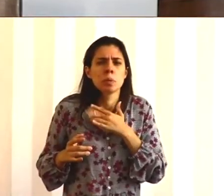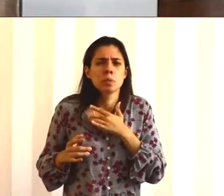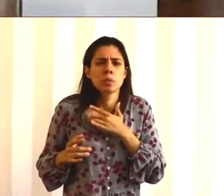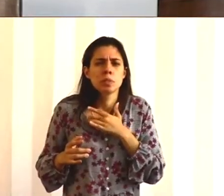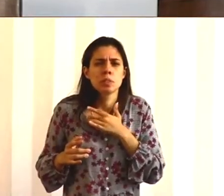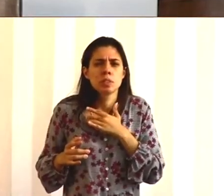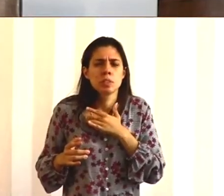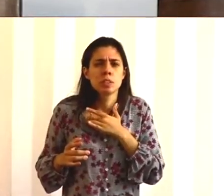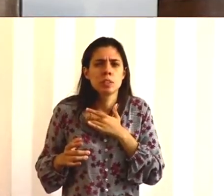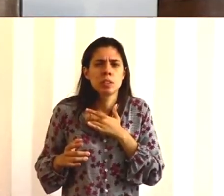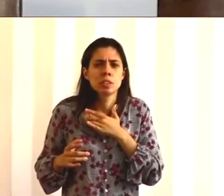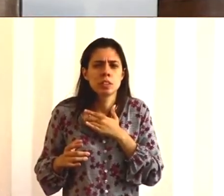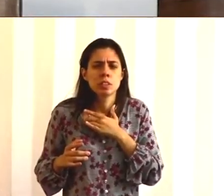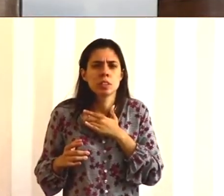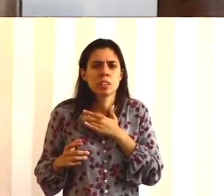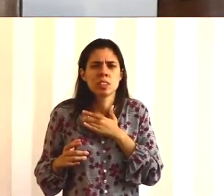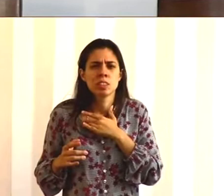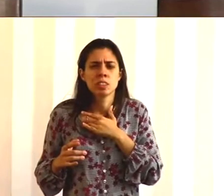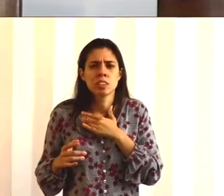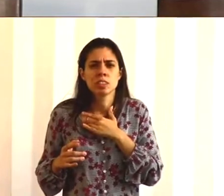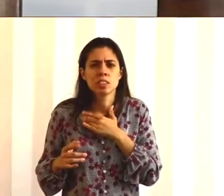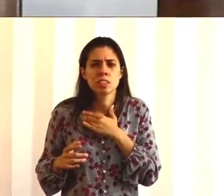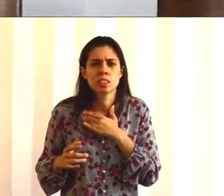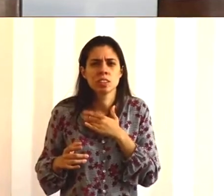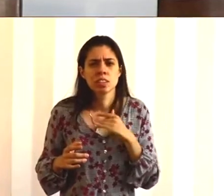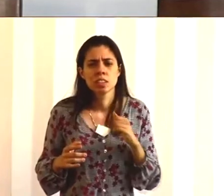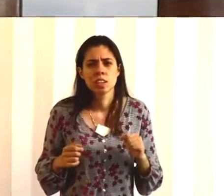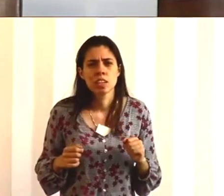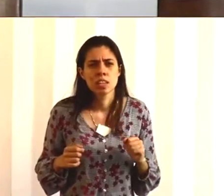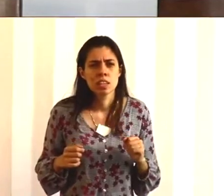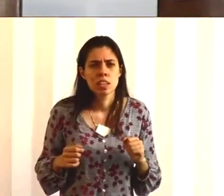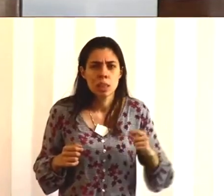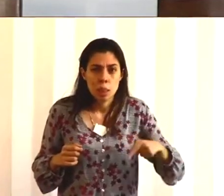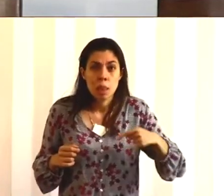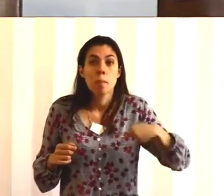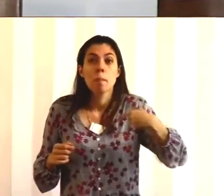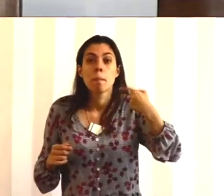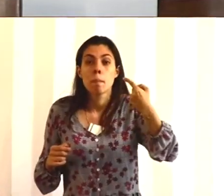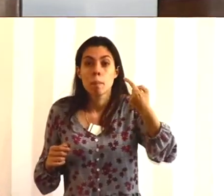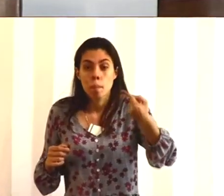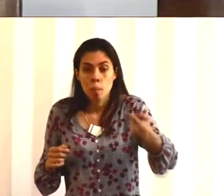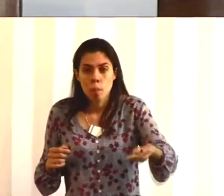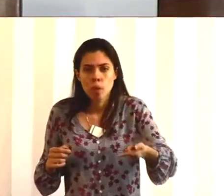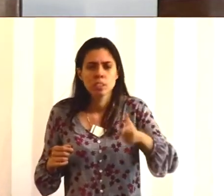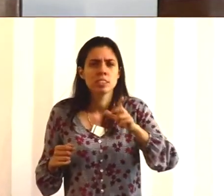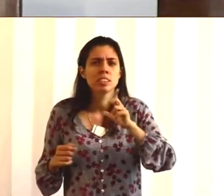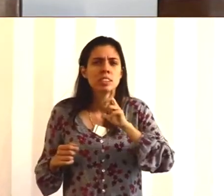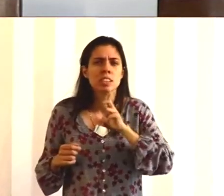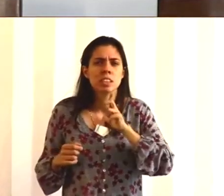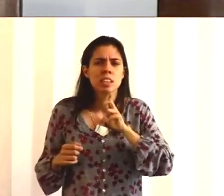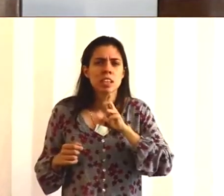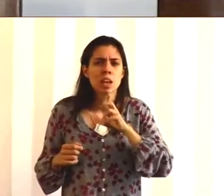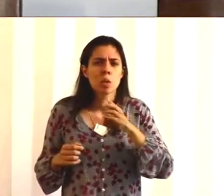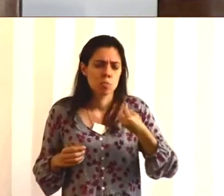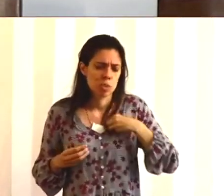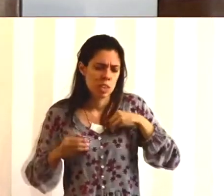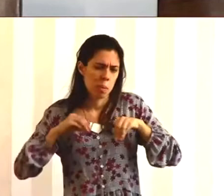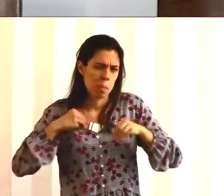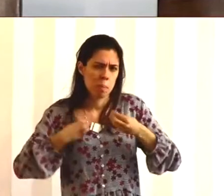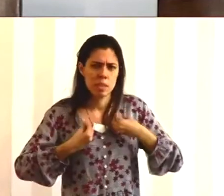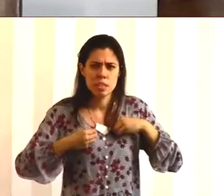medo continuar, ele convidará a depressão a ser o seu corregente. Ou